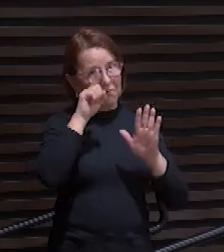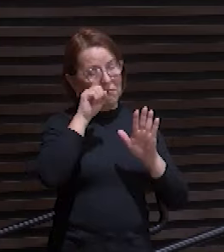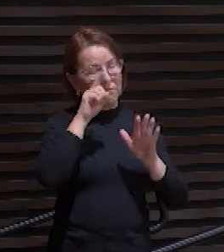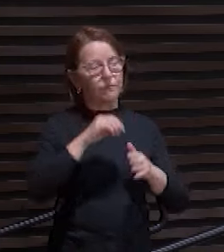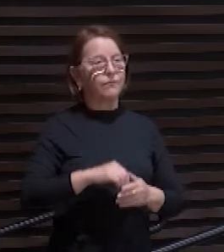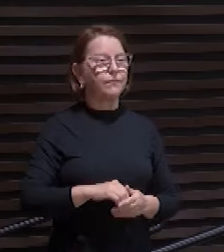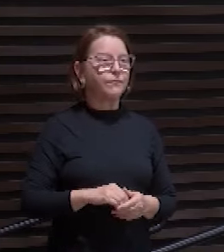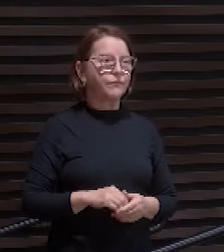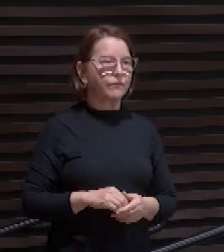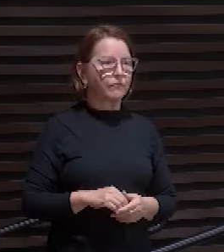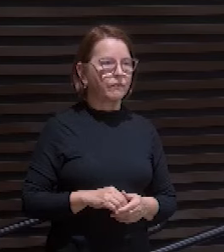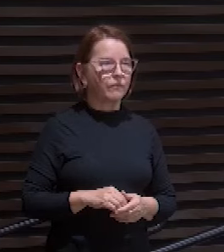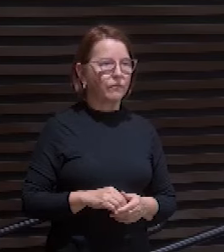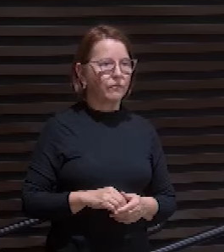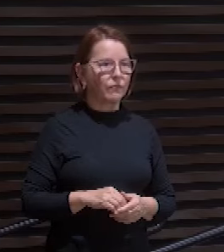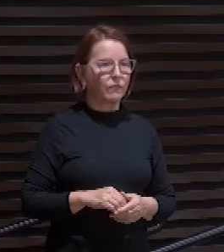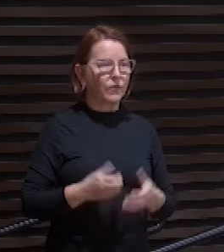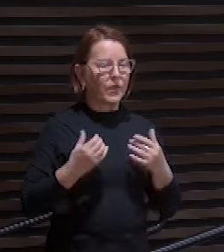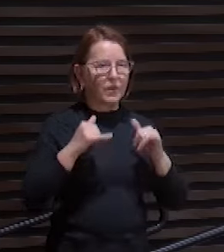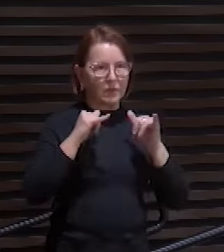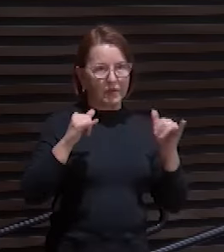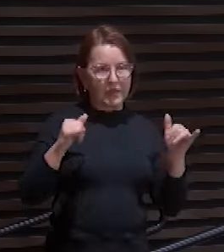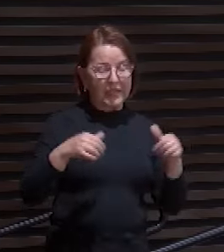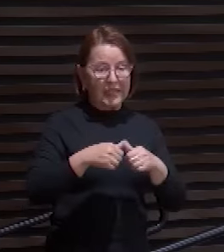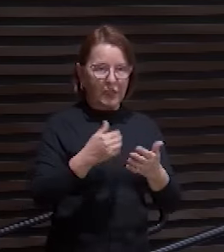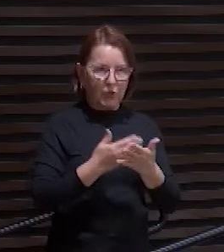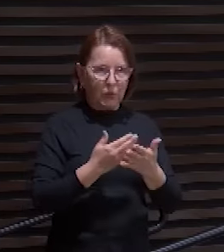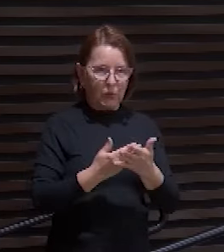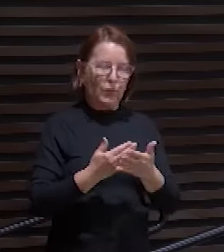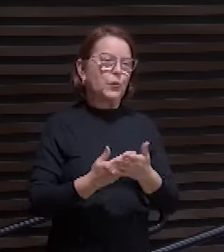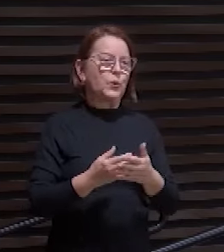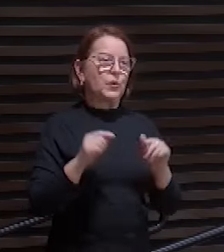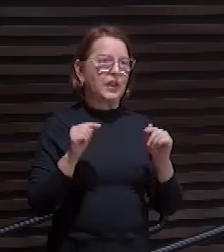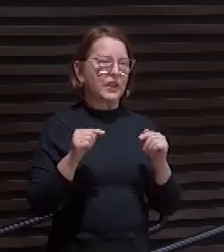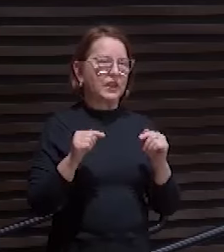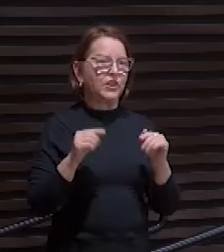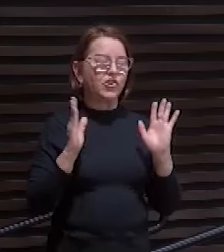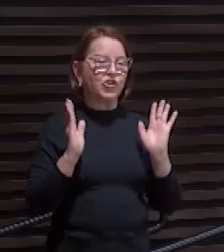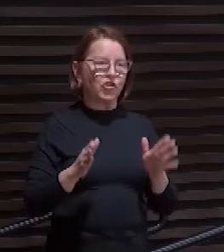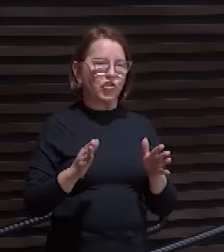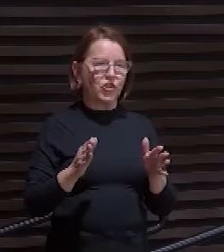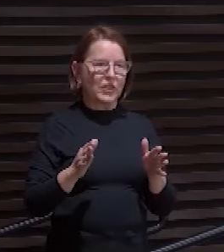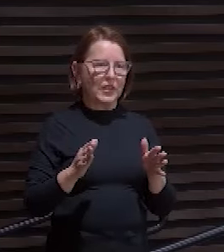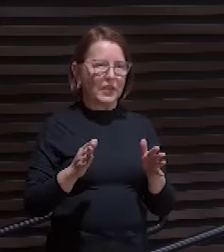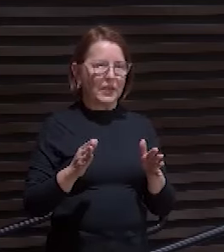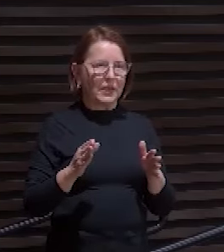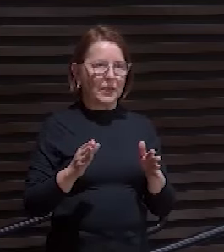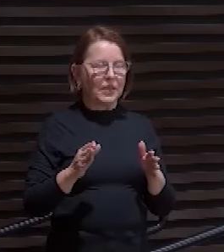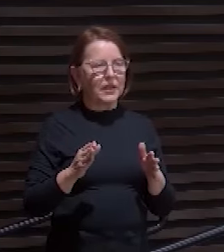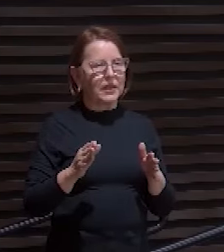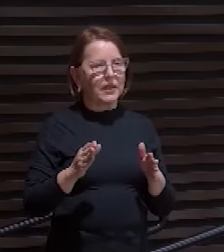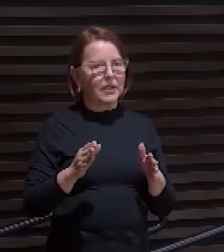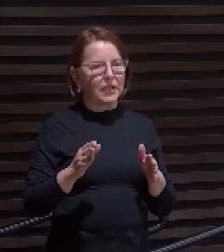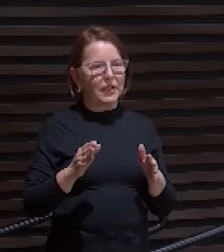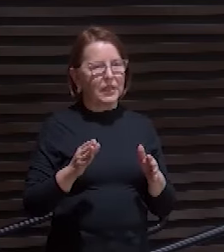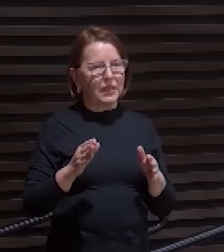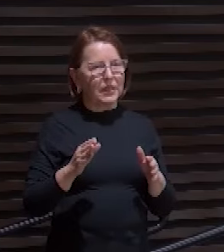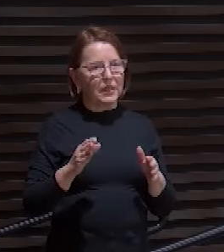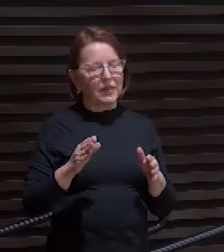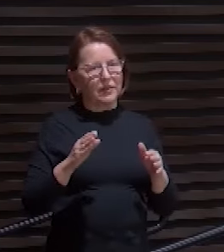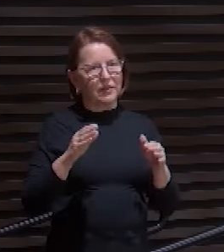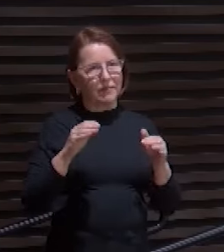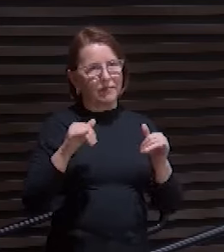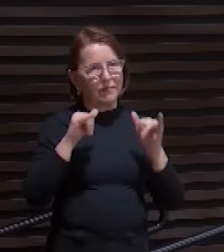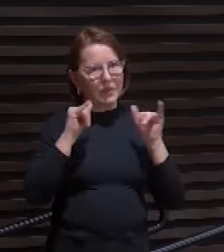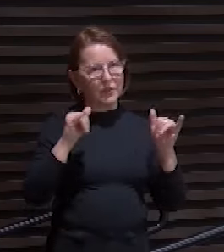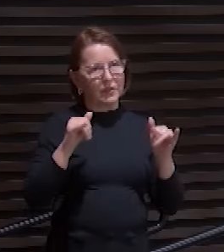Eu quero dizer para vocês que esses estudos que eu estou fazendo aqui, eu já estou fazendo com os pais de segunda-feira, eu estou trabalhando em cima de um